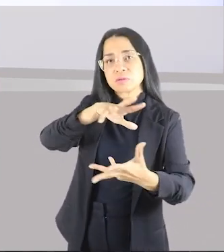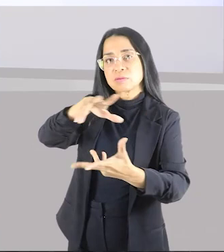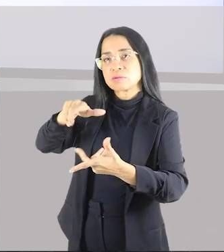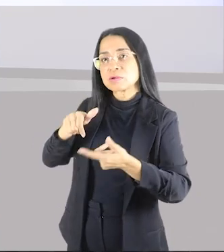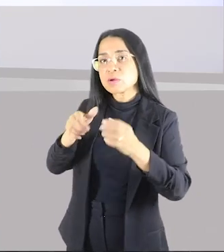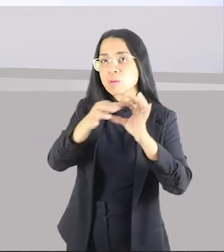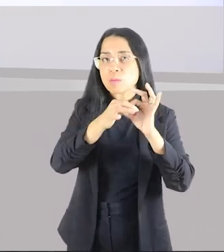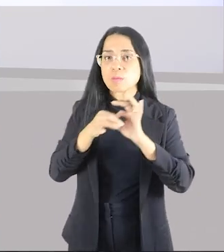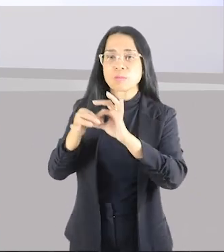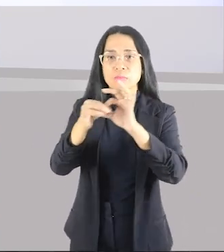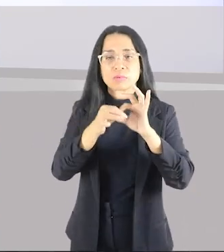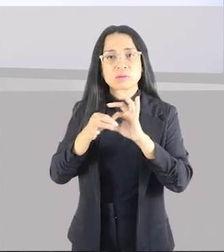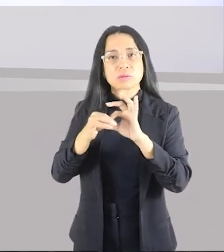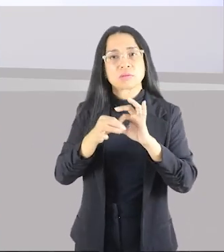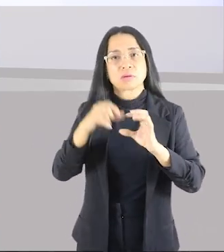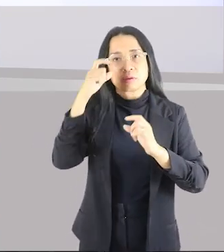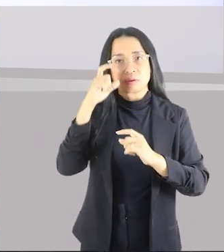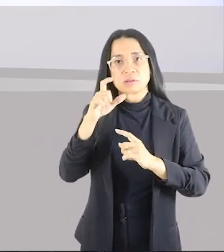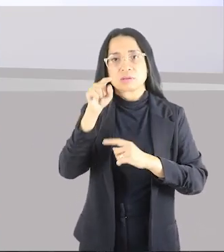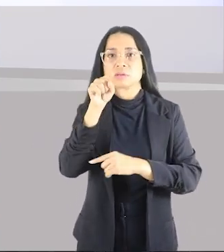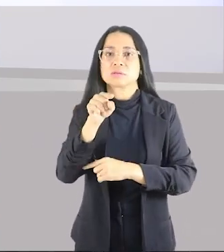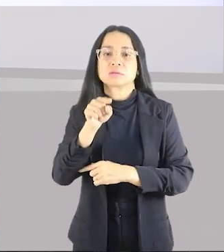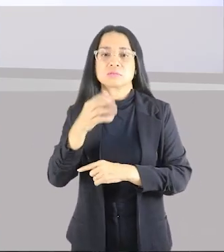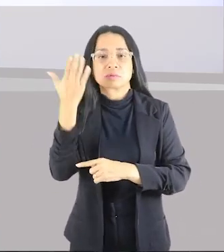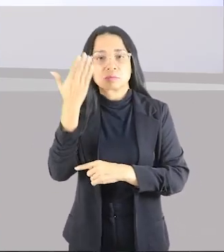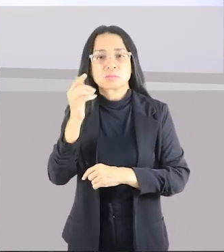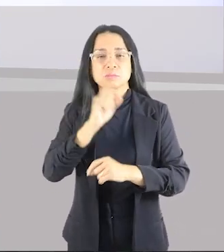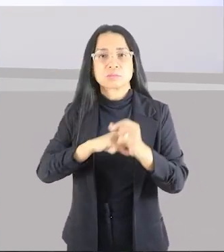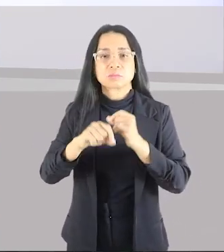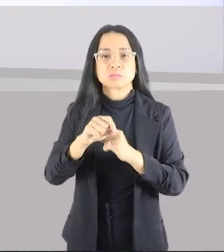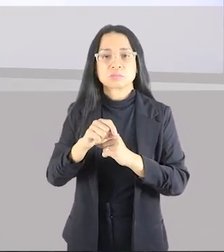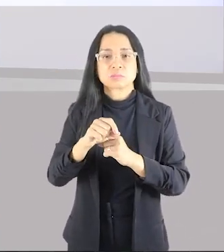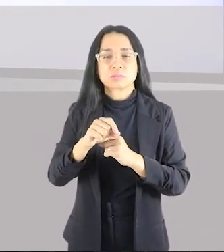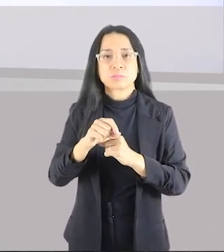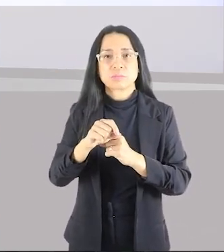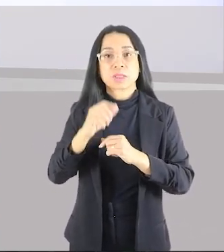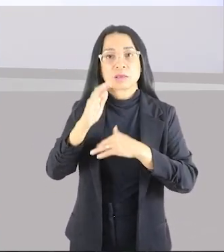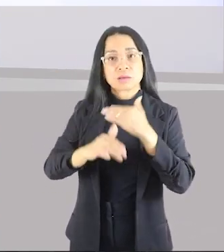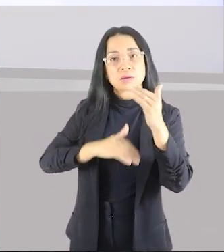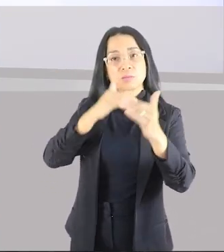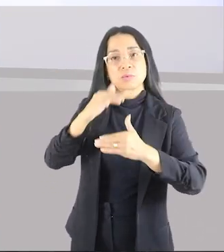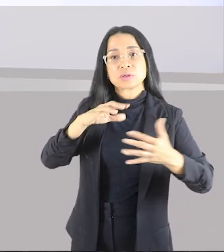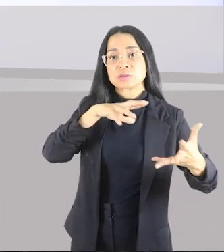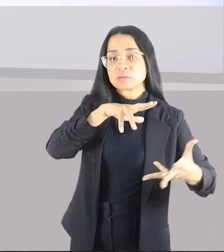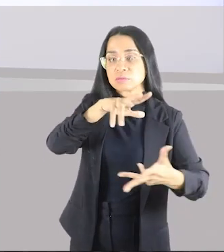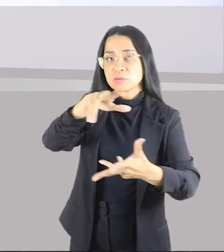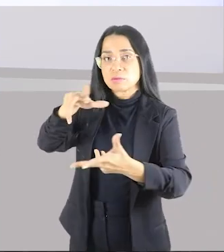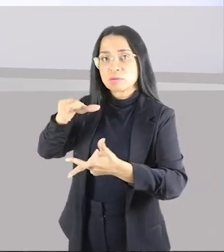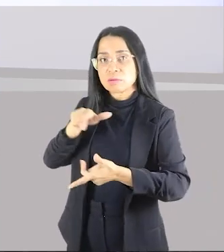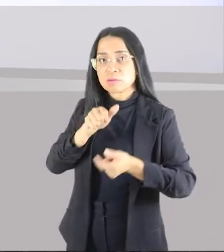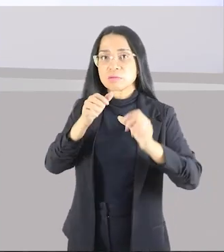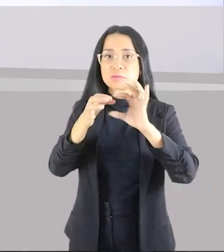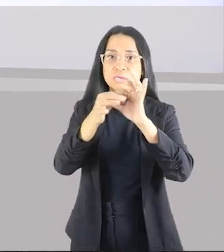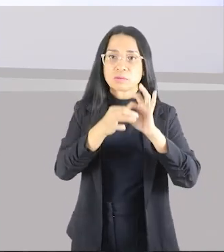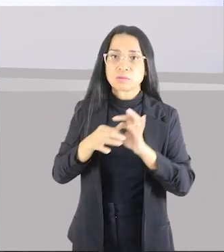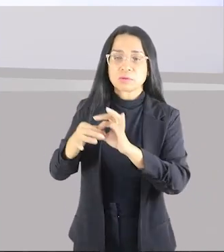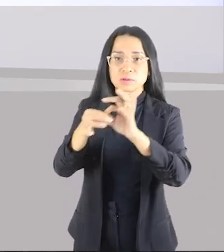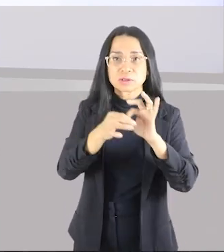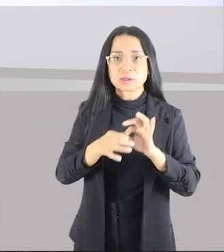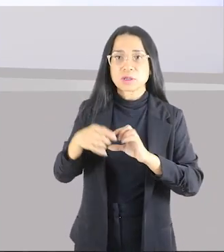interessante também pontuar a vocês que estão assistindo hoje aqui, que o processo de globalização é um